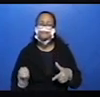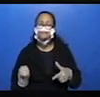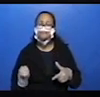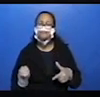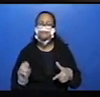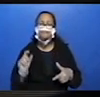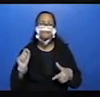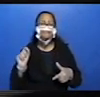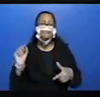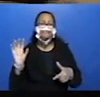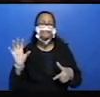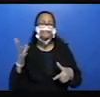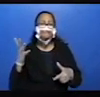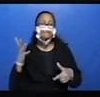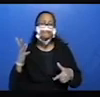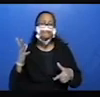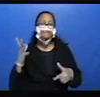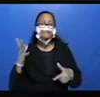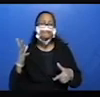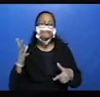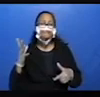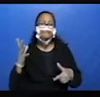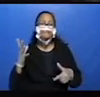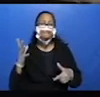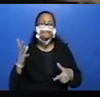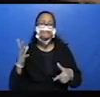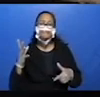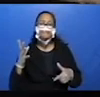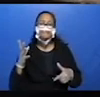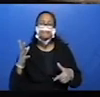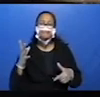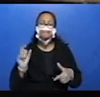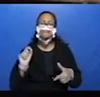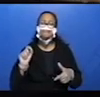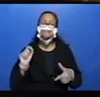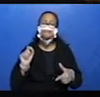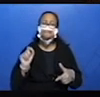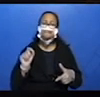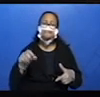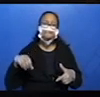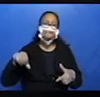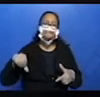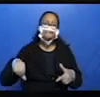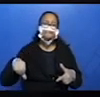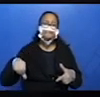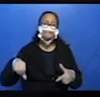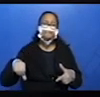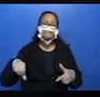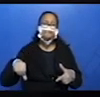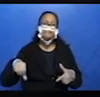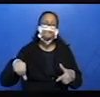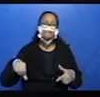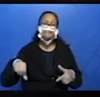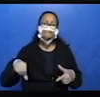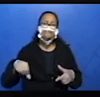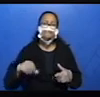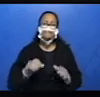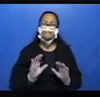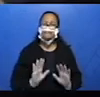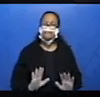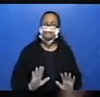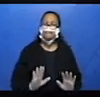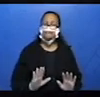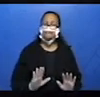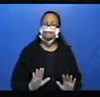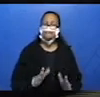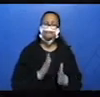aqui? O que acontece aqui? O que aconteceu com a posição do 9? Ele ficou parado? Ele